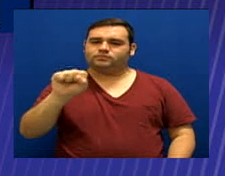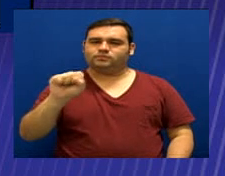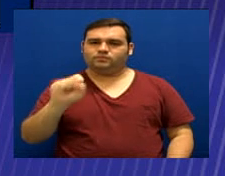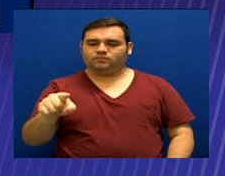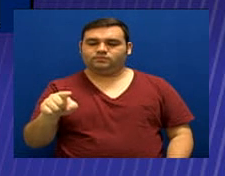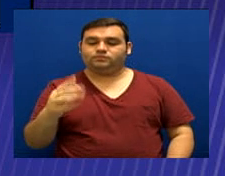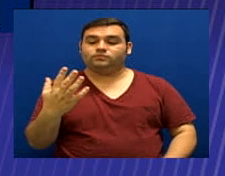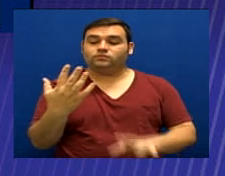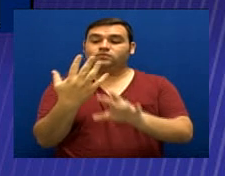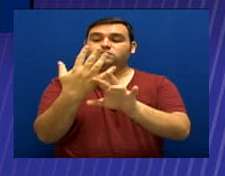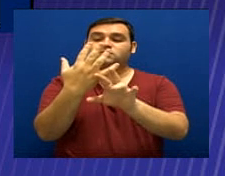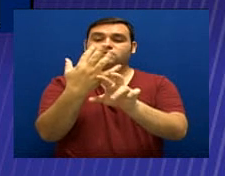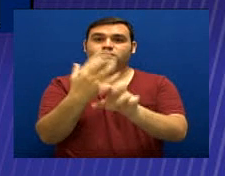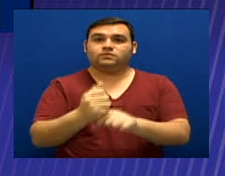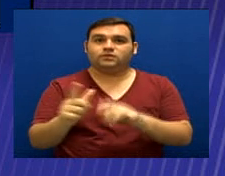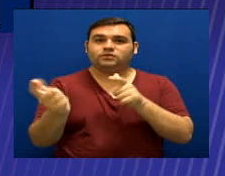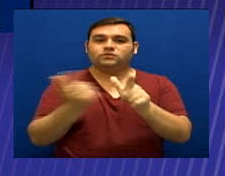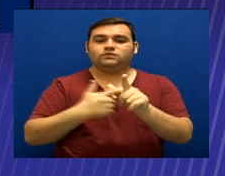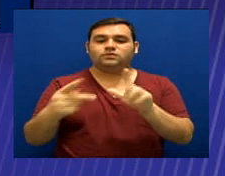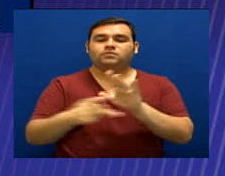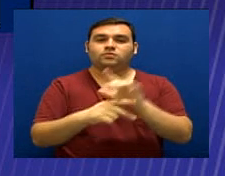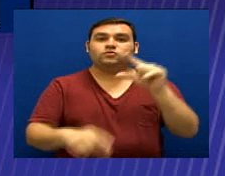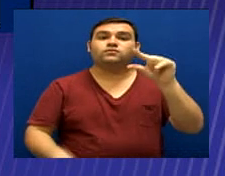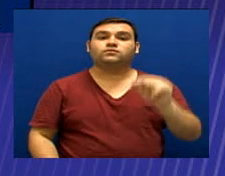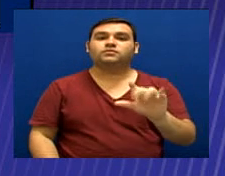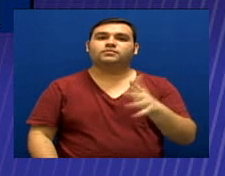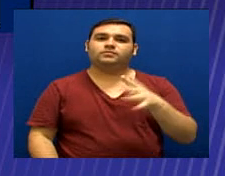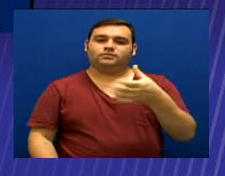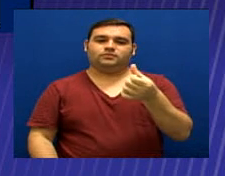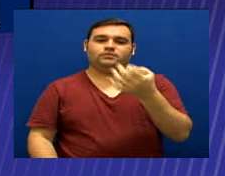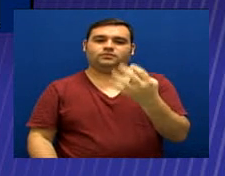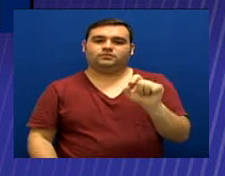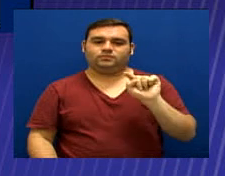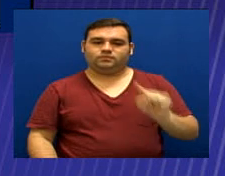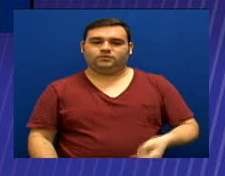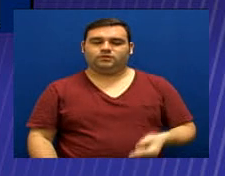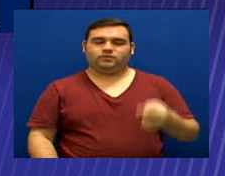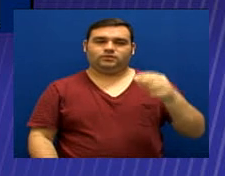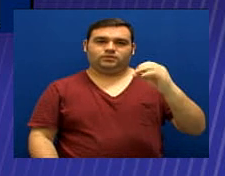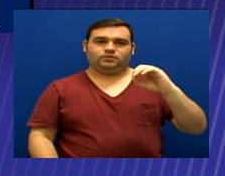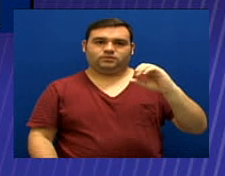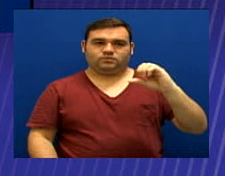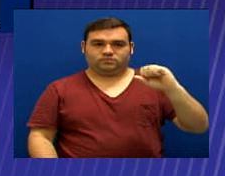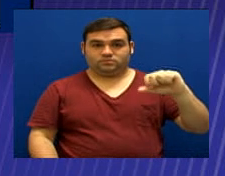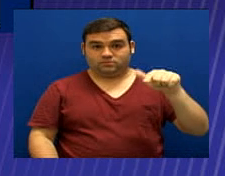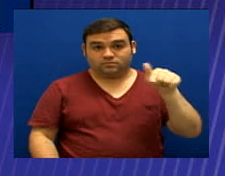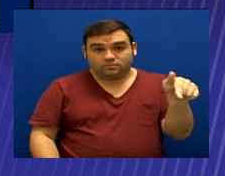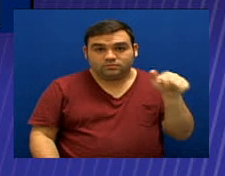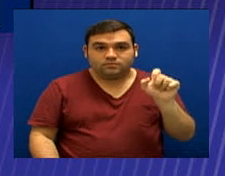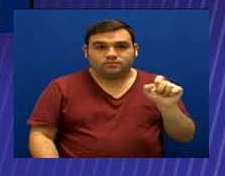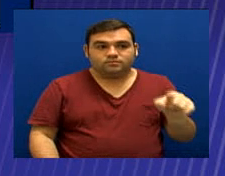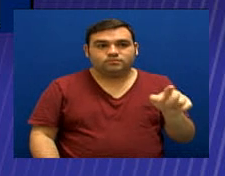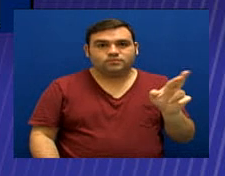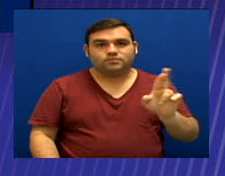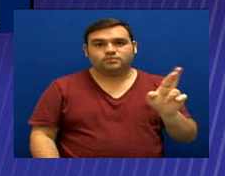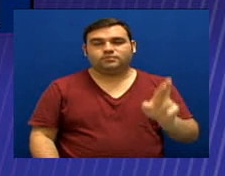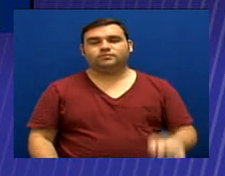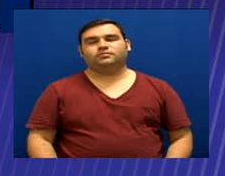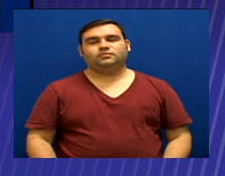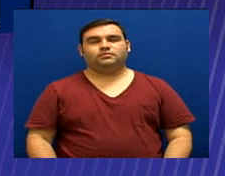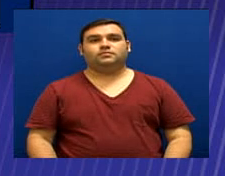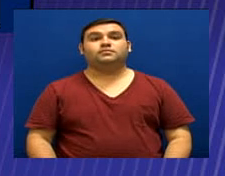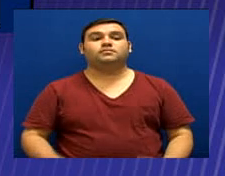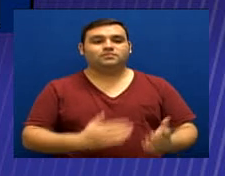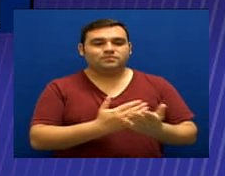eo total da diminuição da dívida do município em torno de 64 milhões 0 87 mil reais